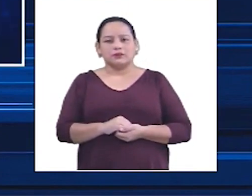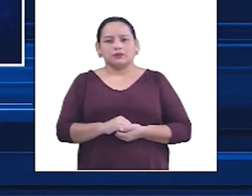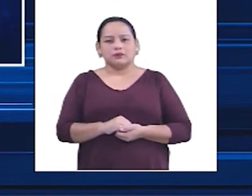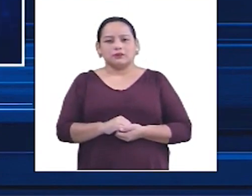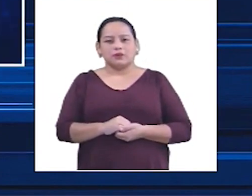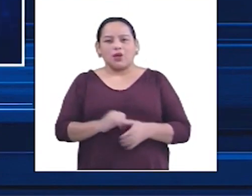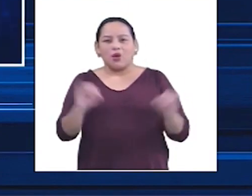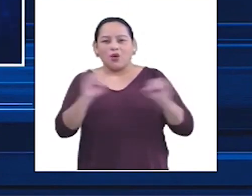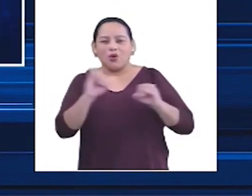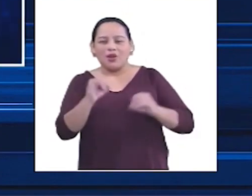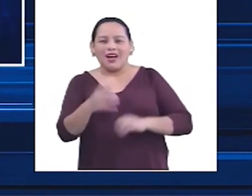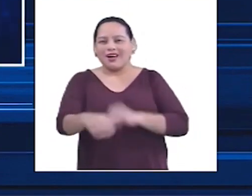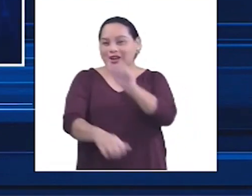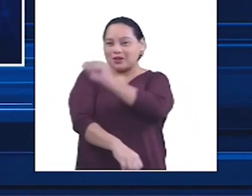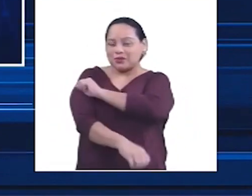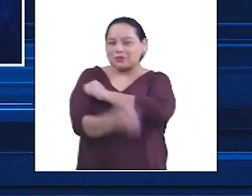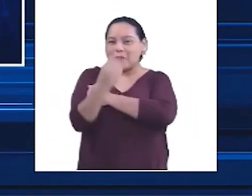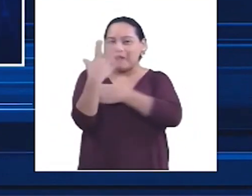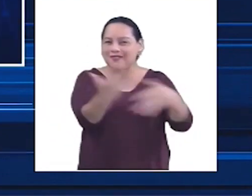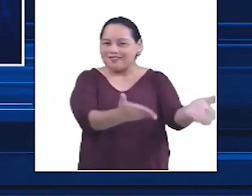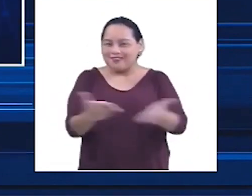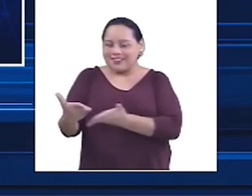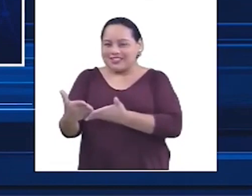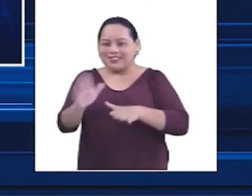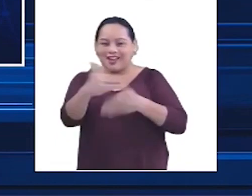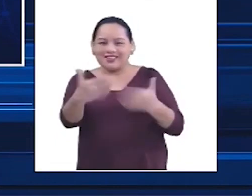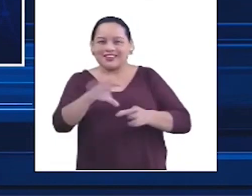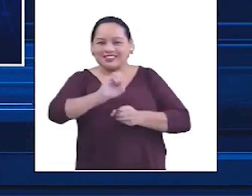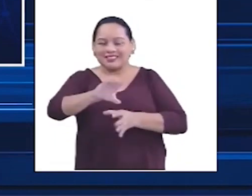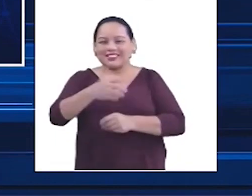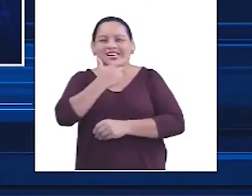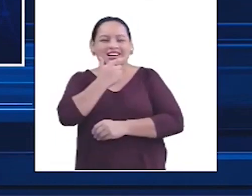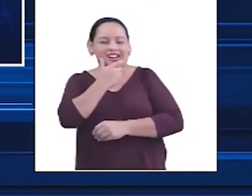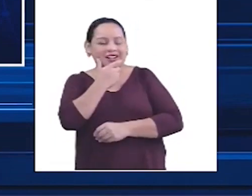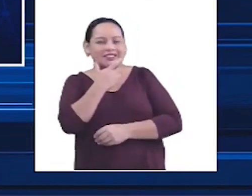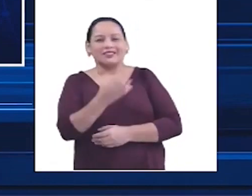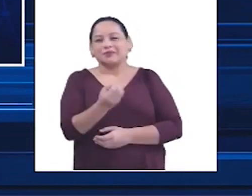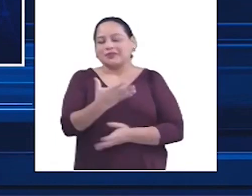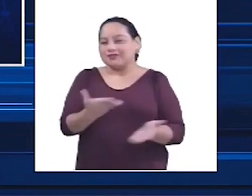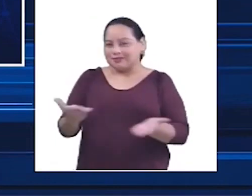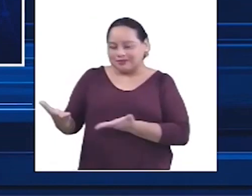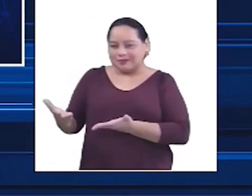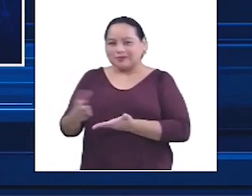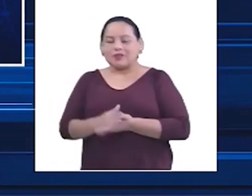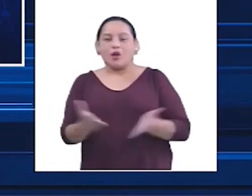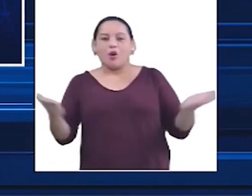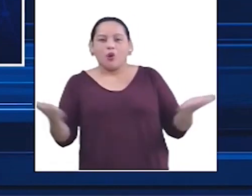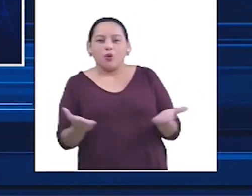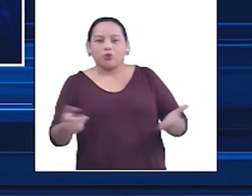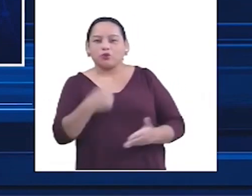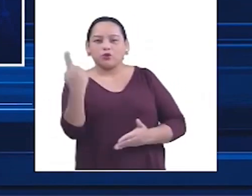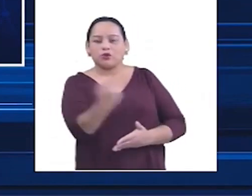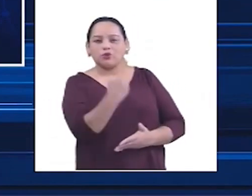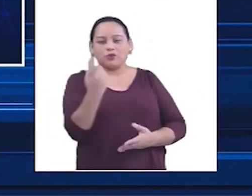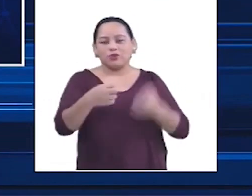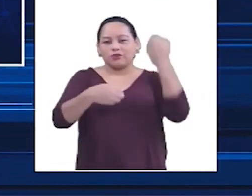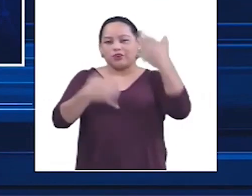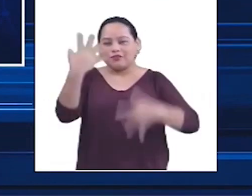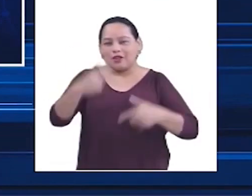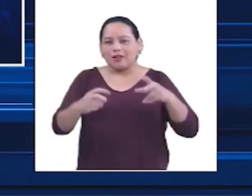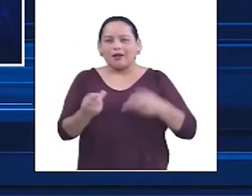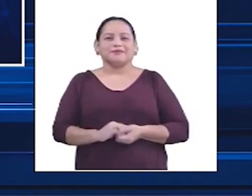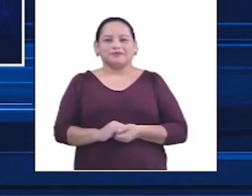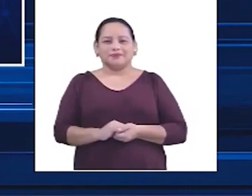Hello, dear students. Welcome to our English class. Bem-vindo à nossa aula de língua inglesa, né? Hoje, então, nós vamos falar aí de um